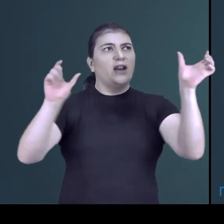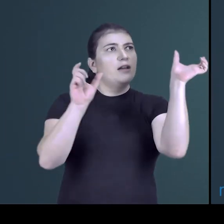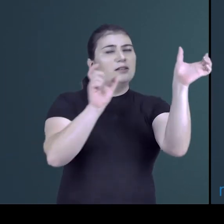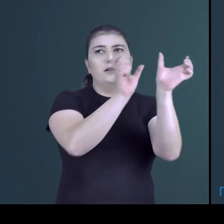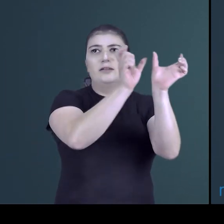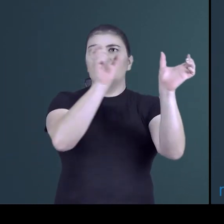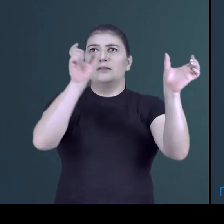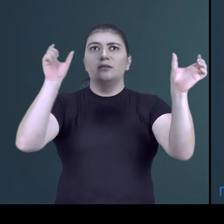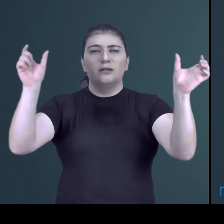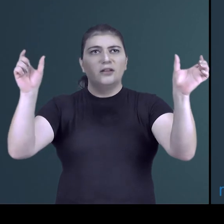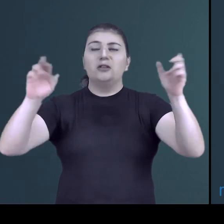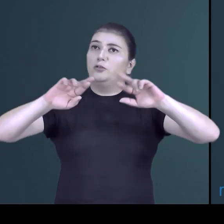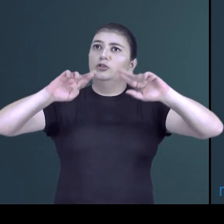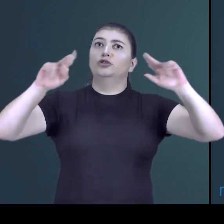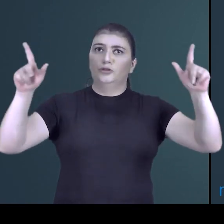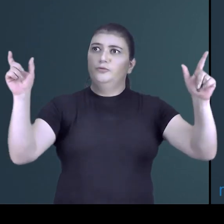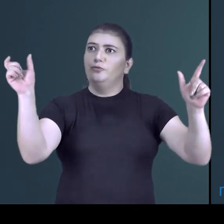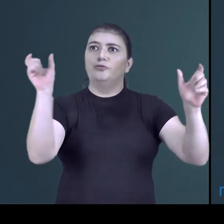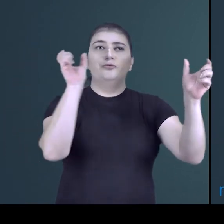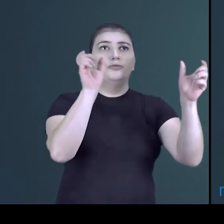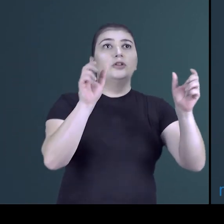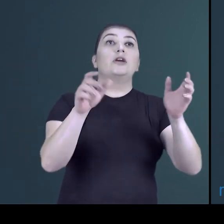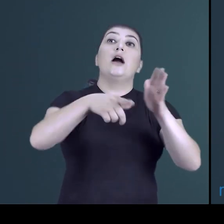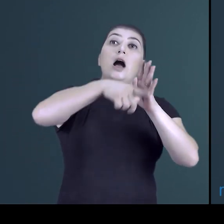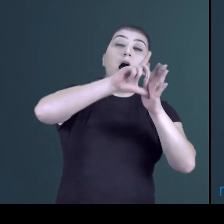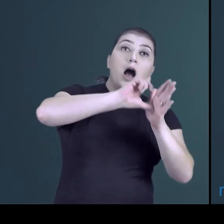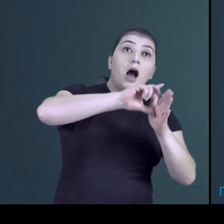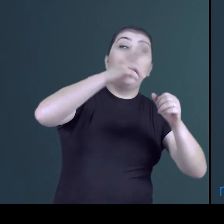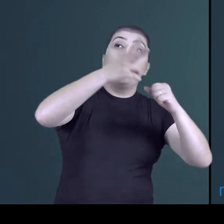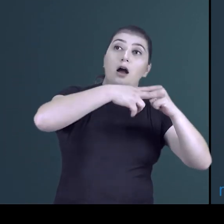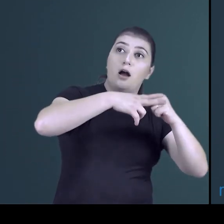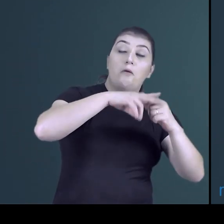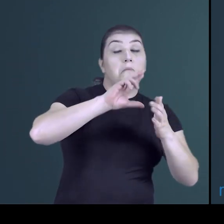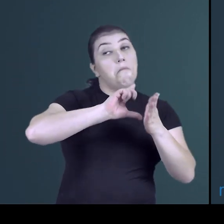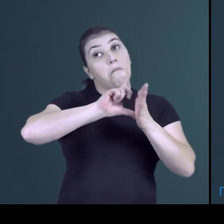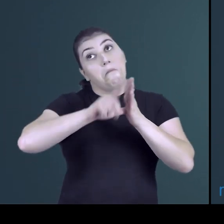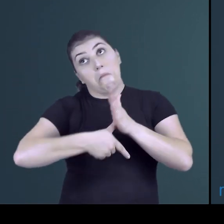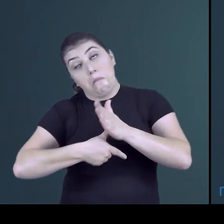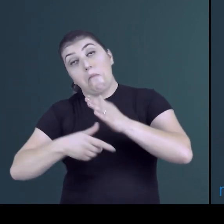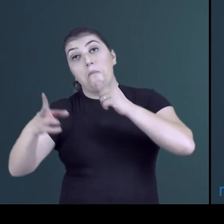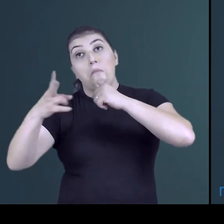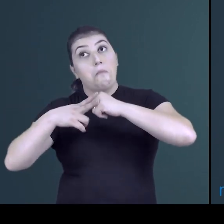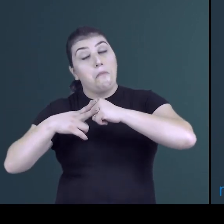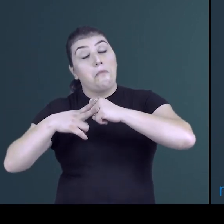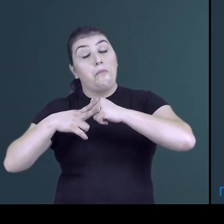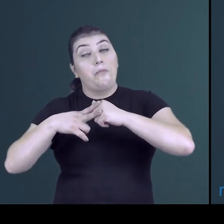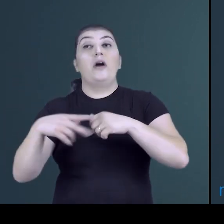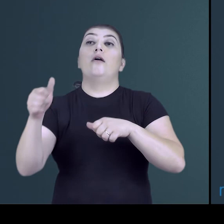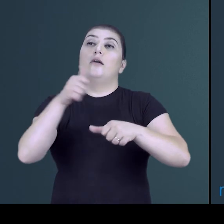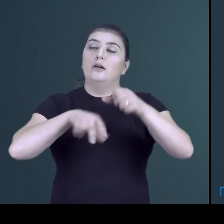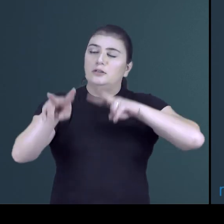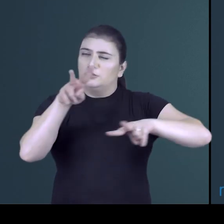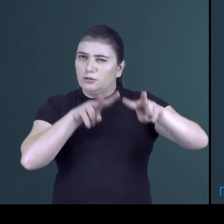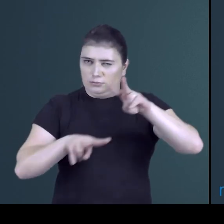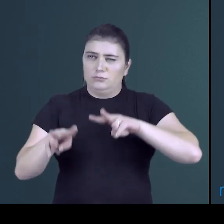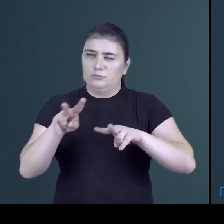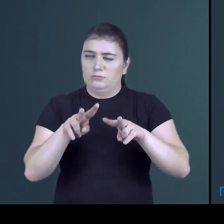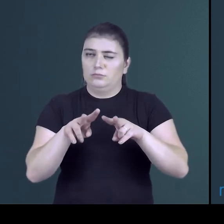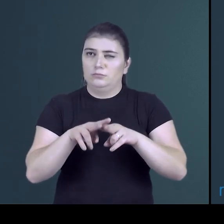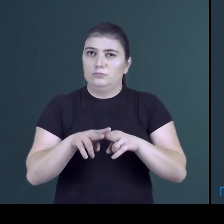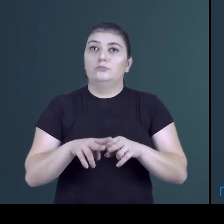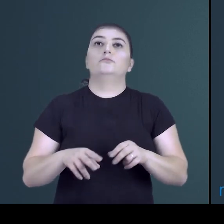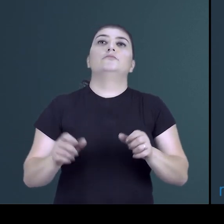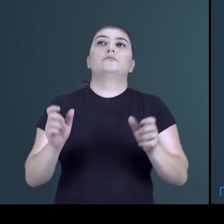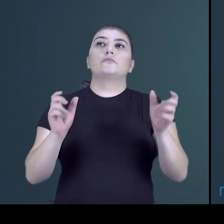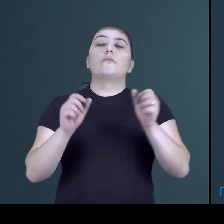diferentes. Quando falamos em posições diferentes antes do verbo ou depois do verbo, analisa-se um pouquinho